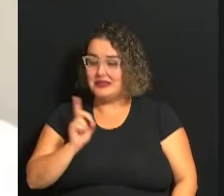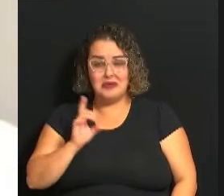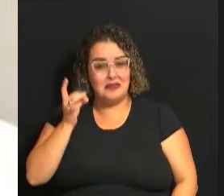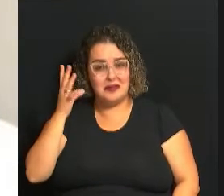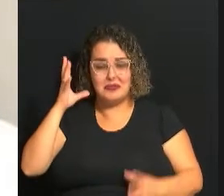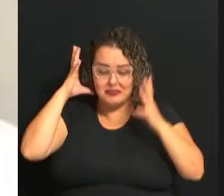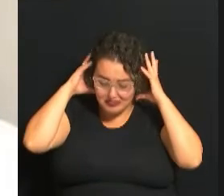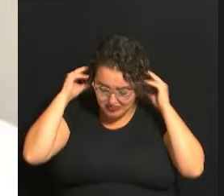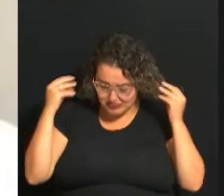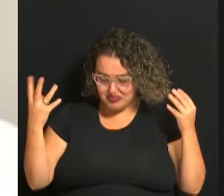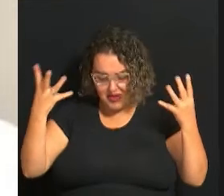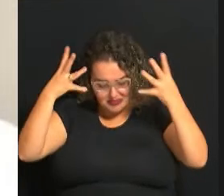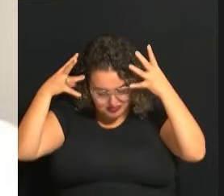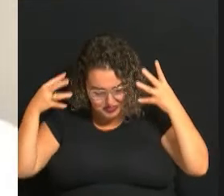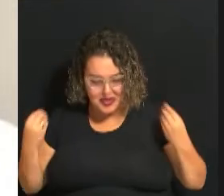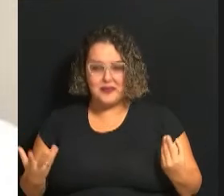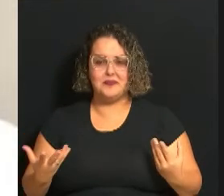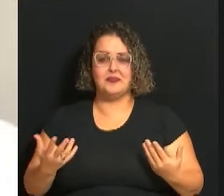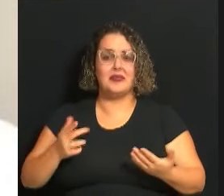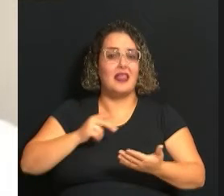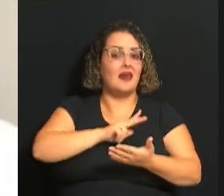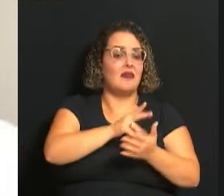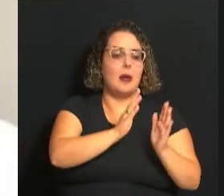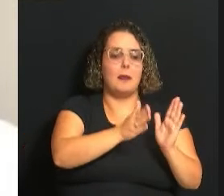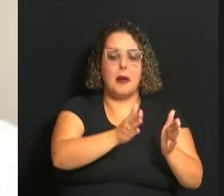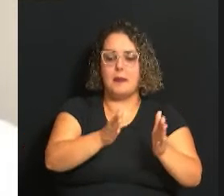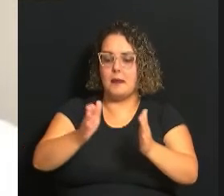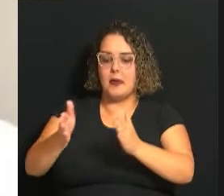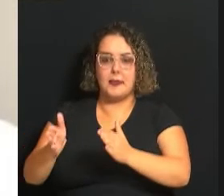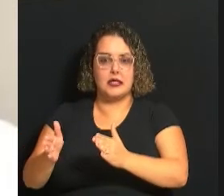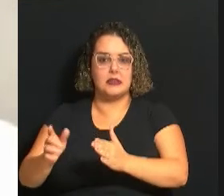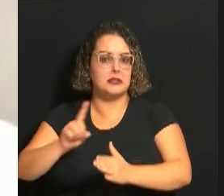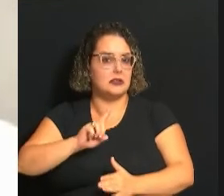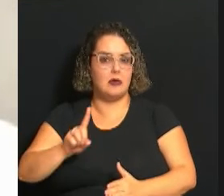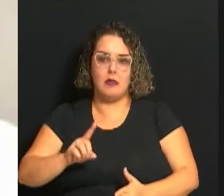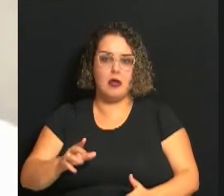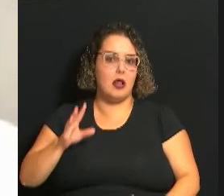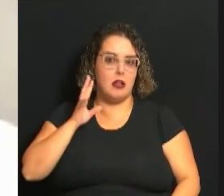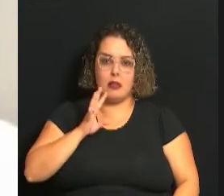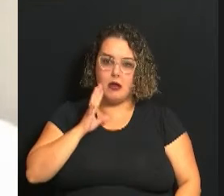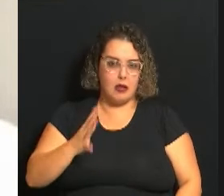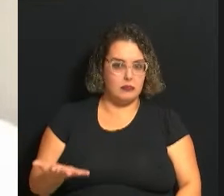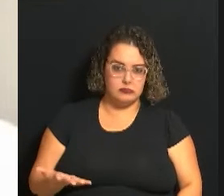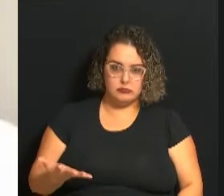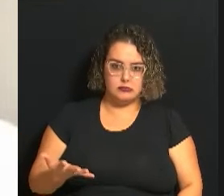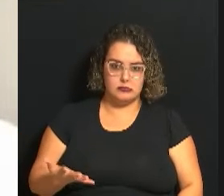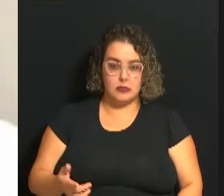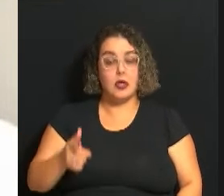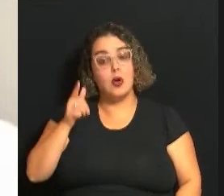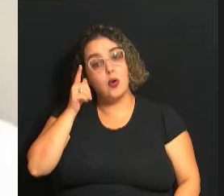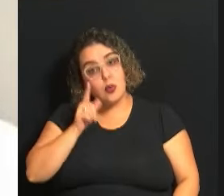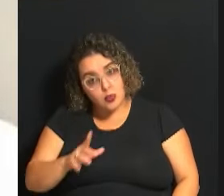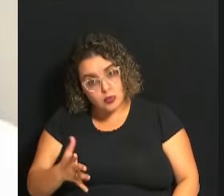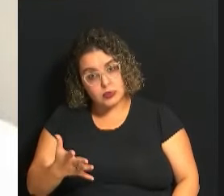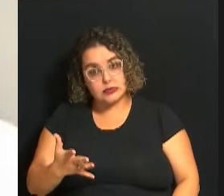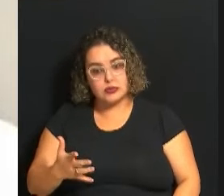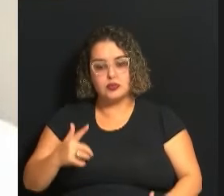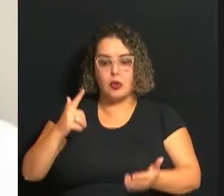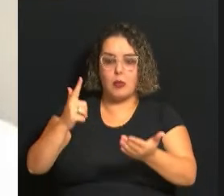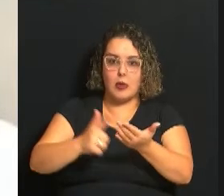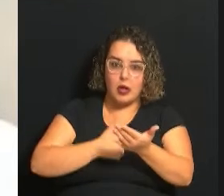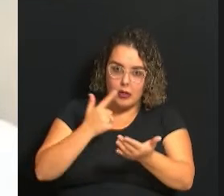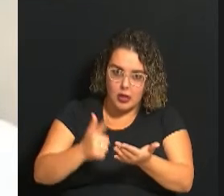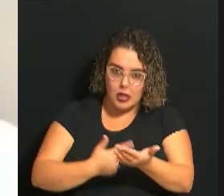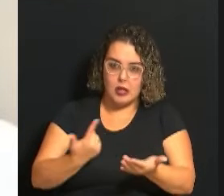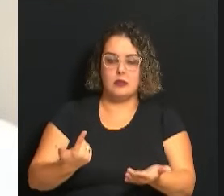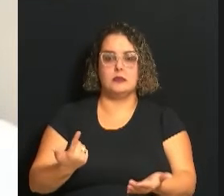cabelo, enfim. Tem muitas etapas que não são confortáveis, mas eu acho que eu consigo, né, hoje, através do meu livro, né, com essa missão que eu